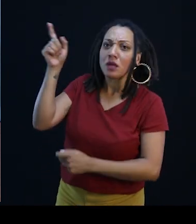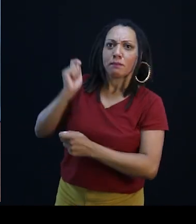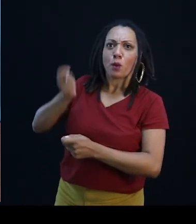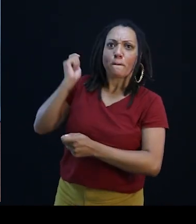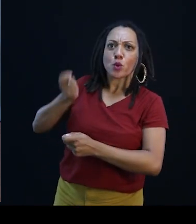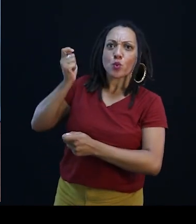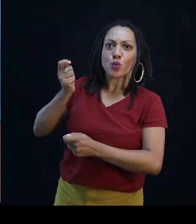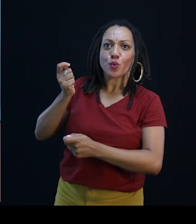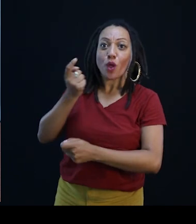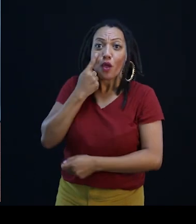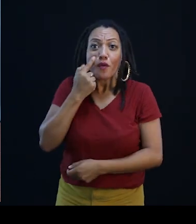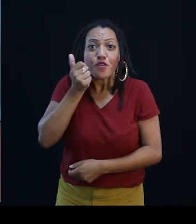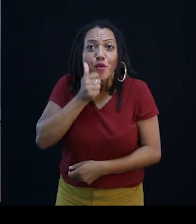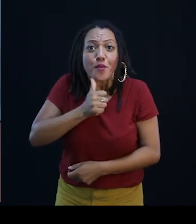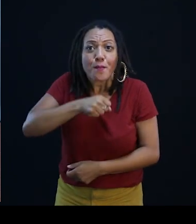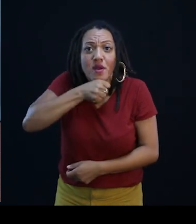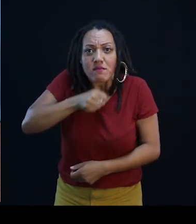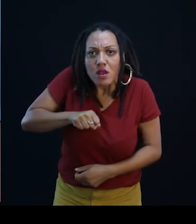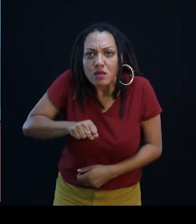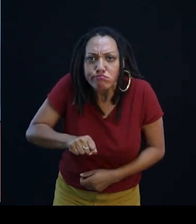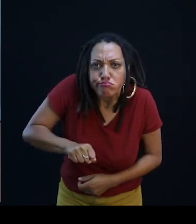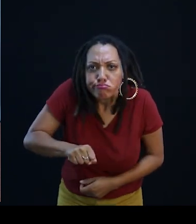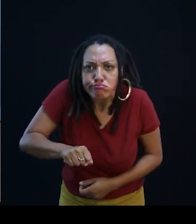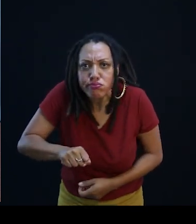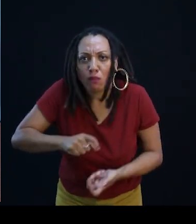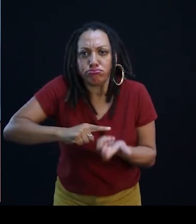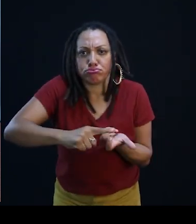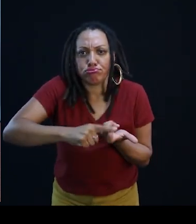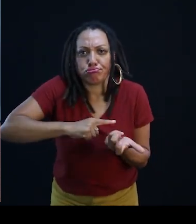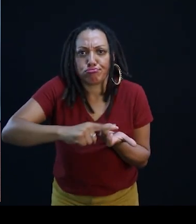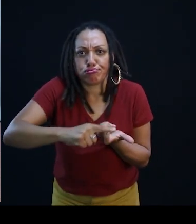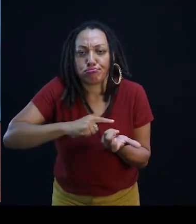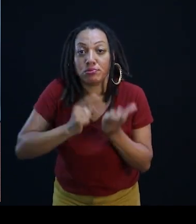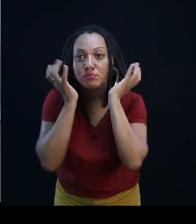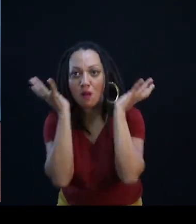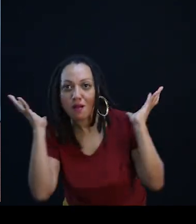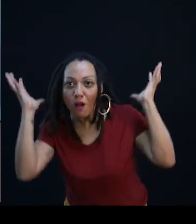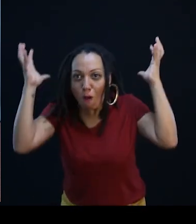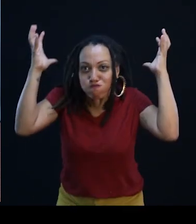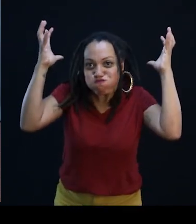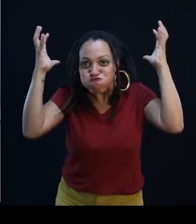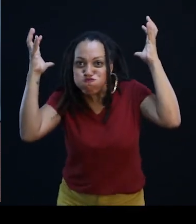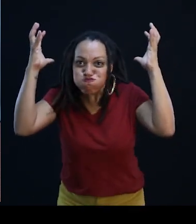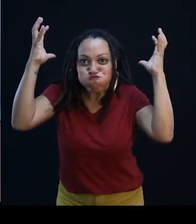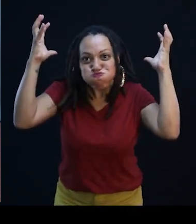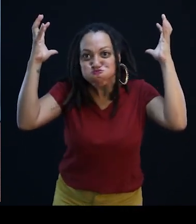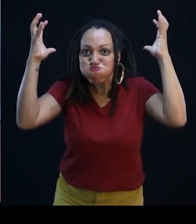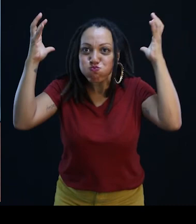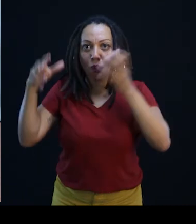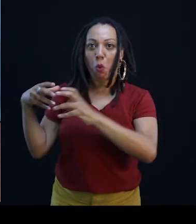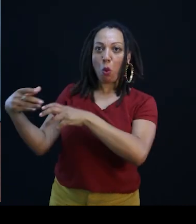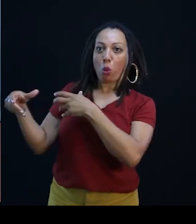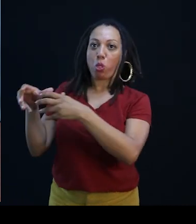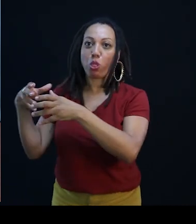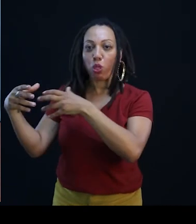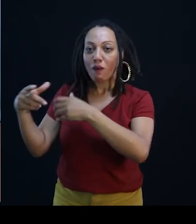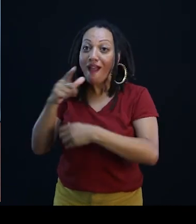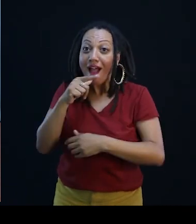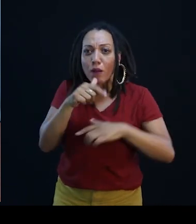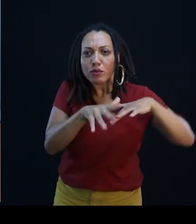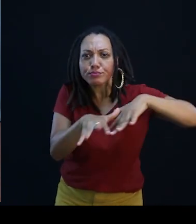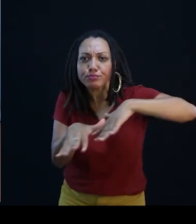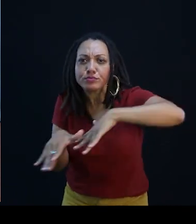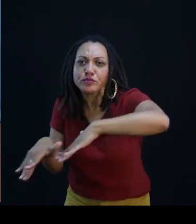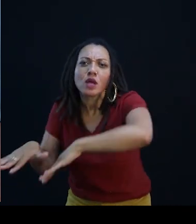ali, eu vi uma velhinha assim, com a trouxa desse tamanho e a